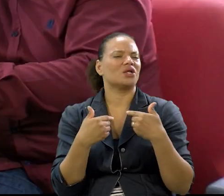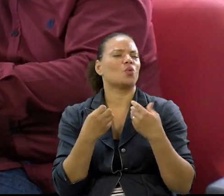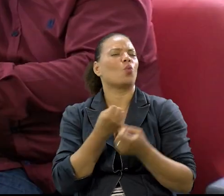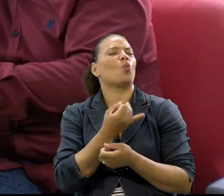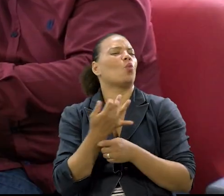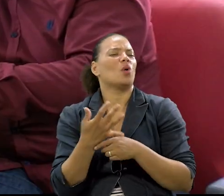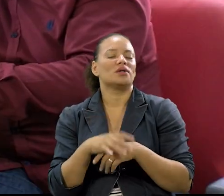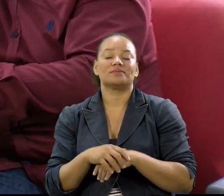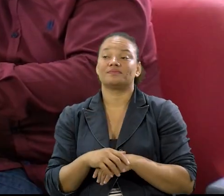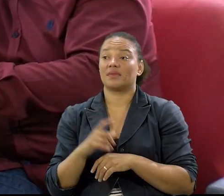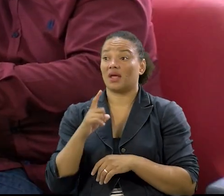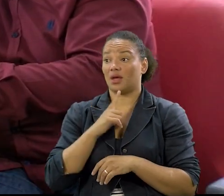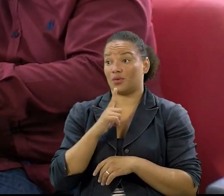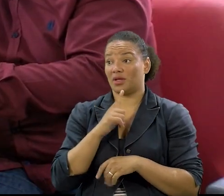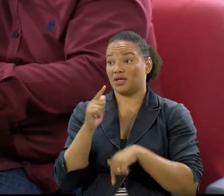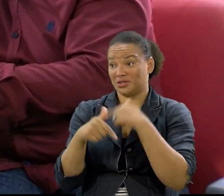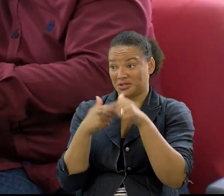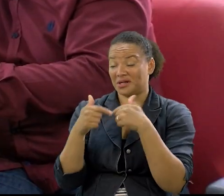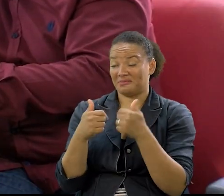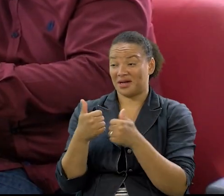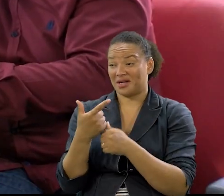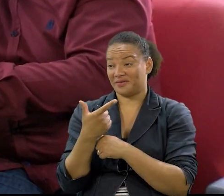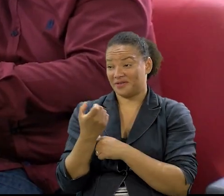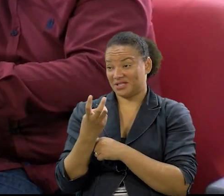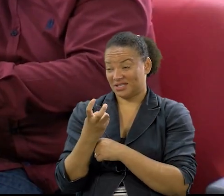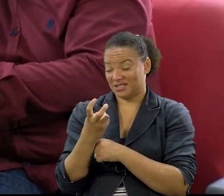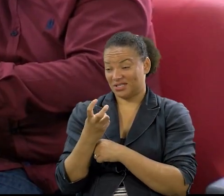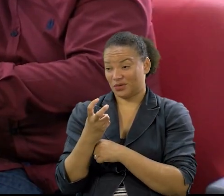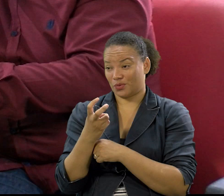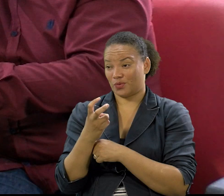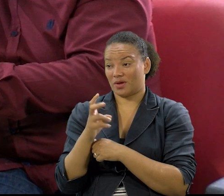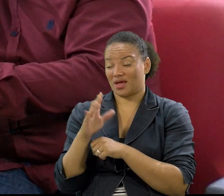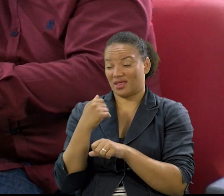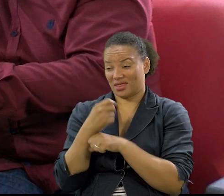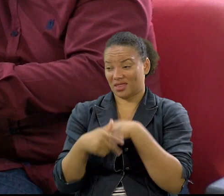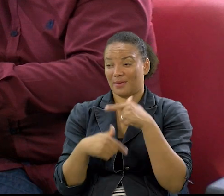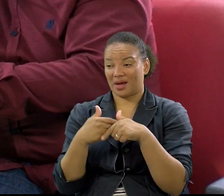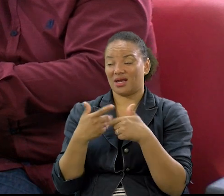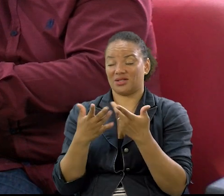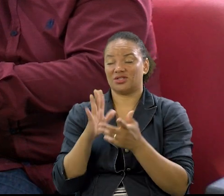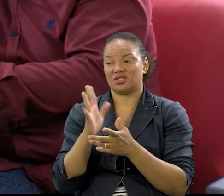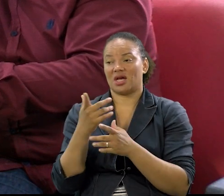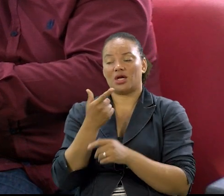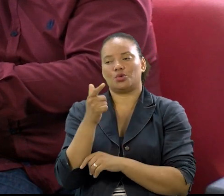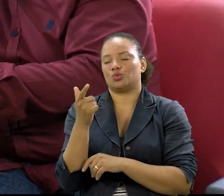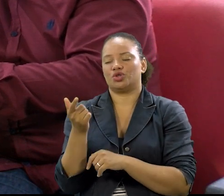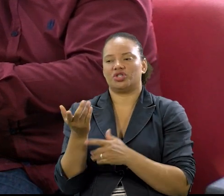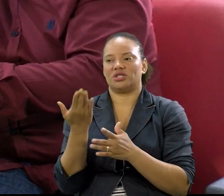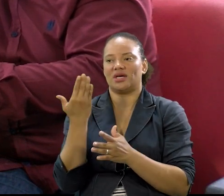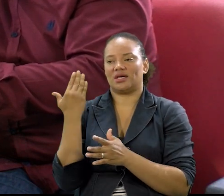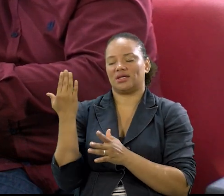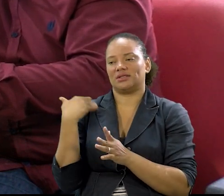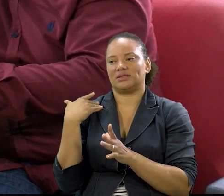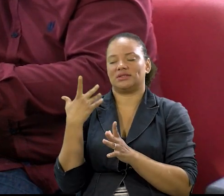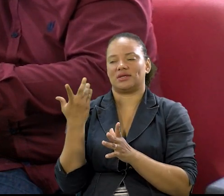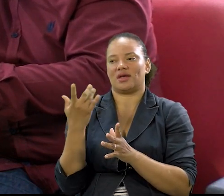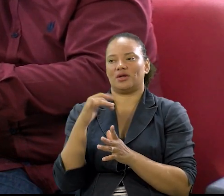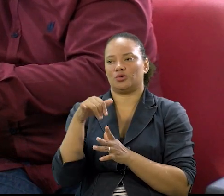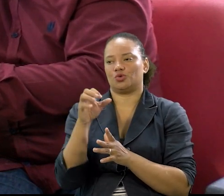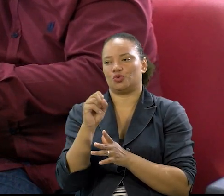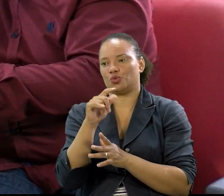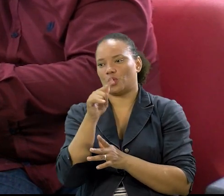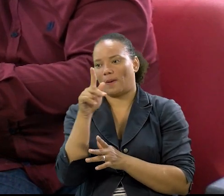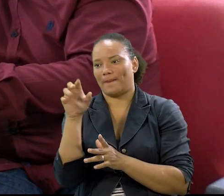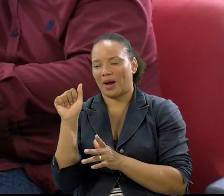25 anos na verdade nem existia Cosmo né era o João Paulo era era era costal de pronto